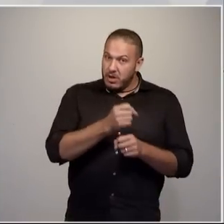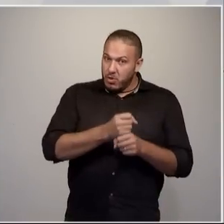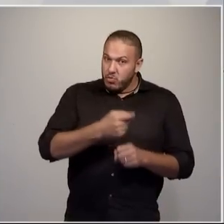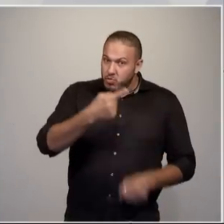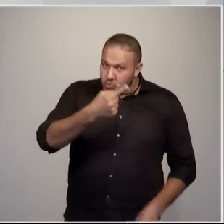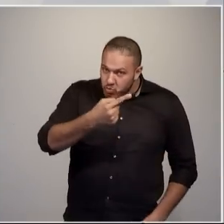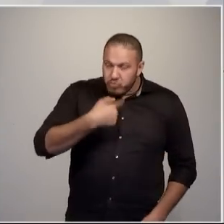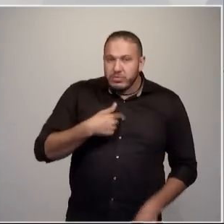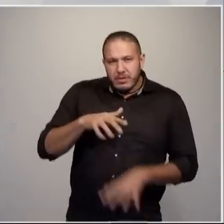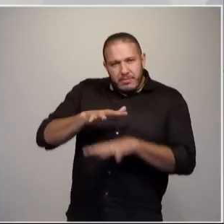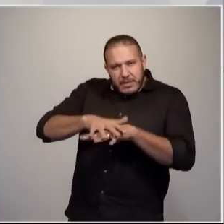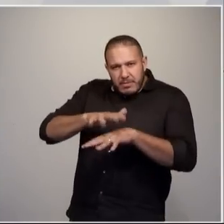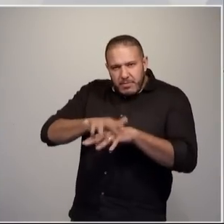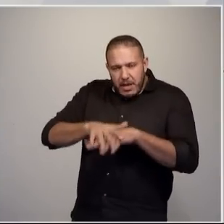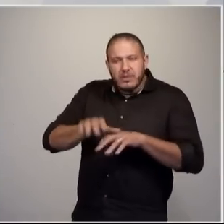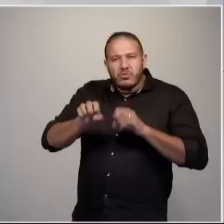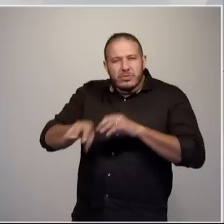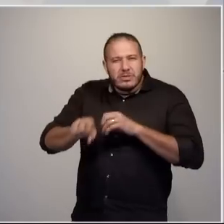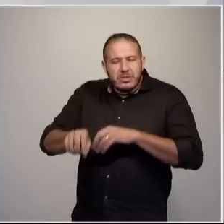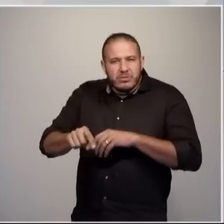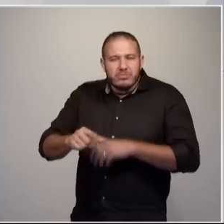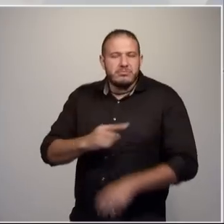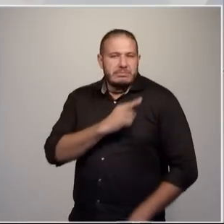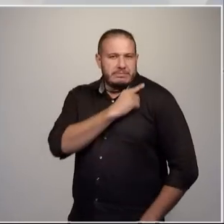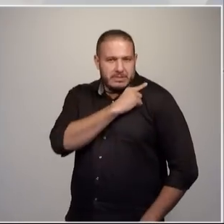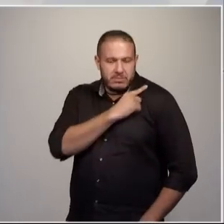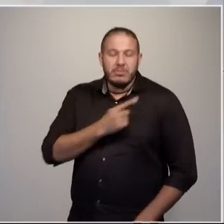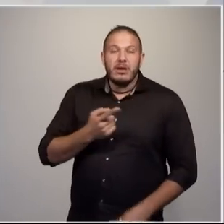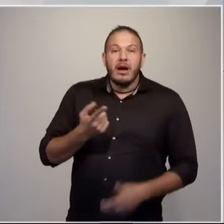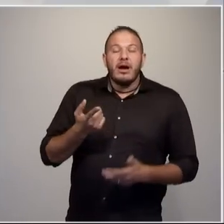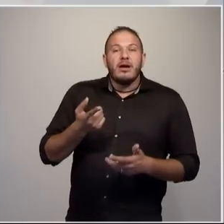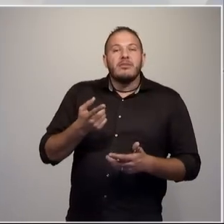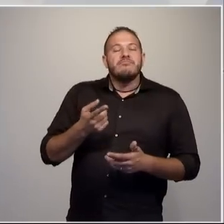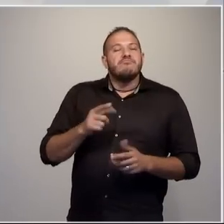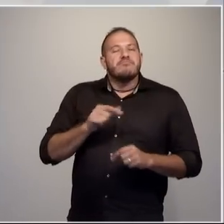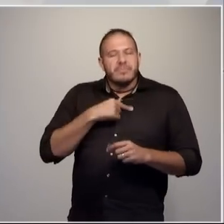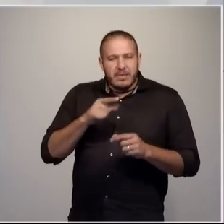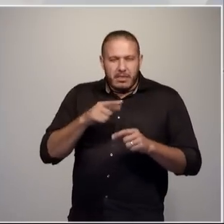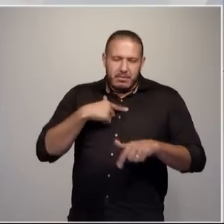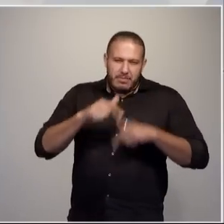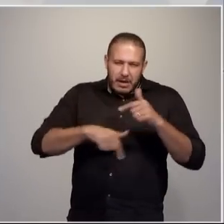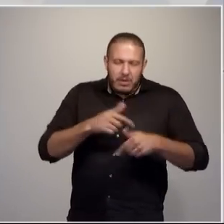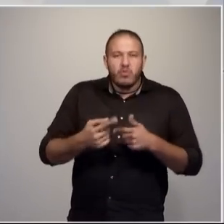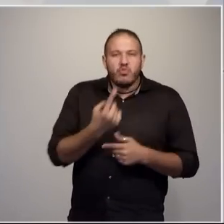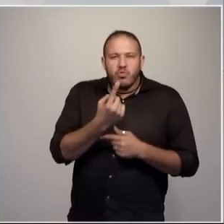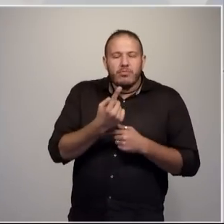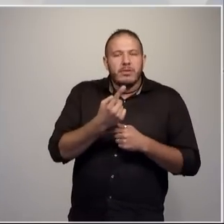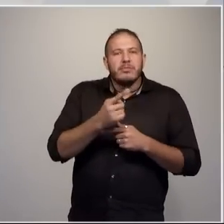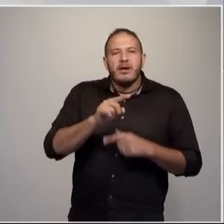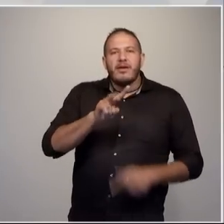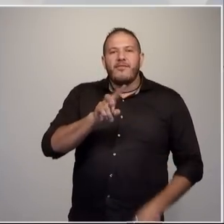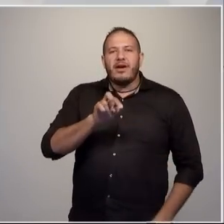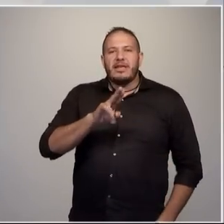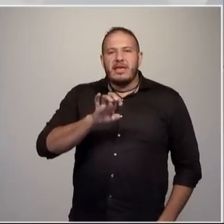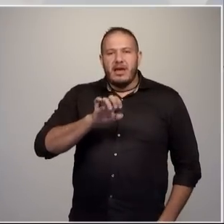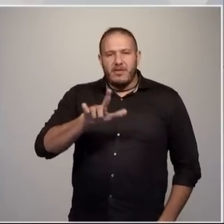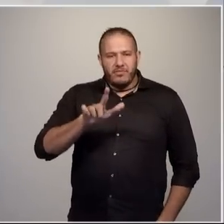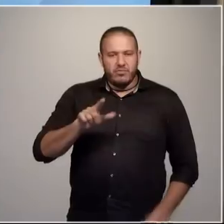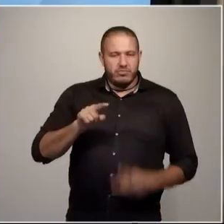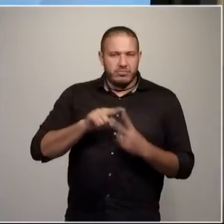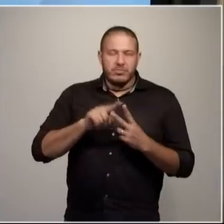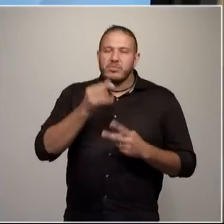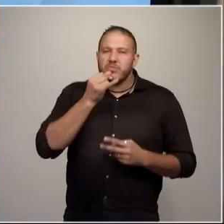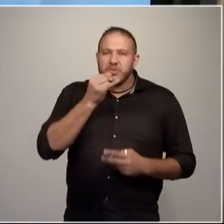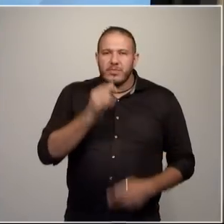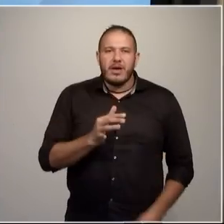ensino médio, em que vocês trabalham com uma função que tem uma variável no domínio e uma na imagem, por exemplo, a